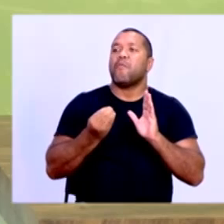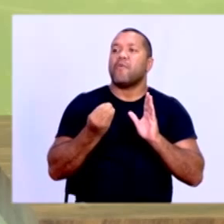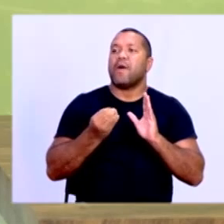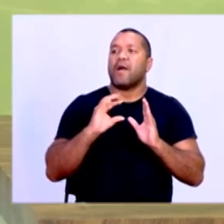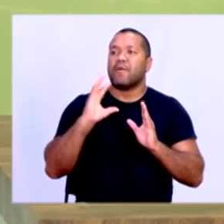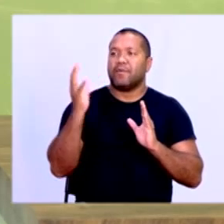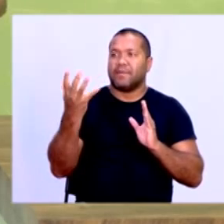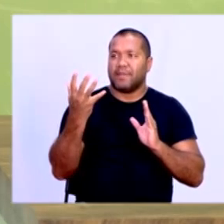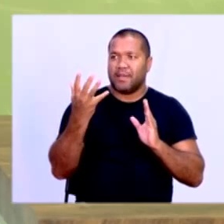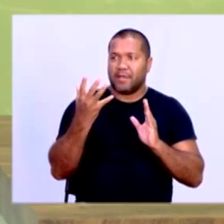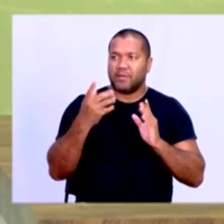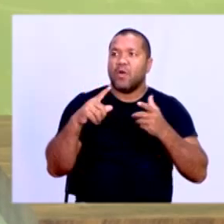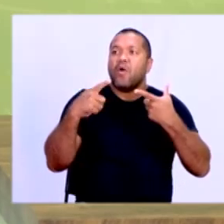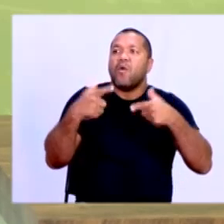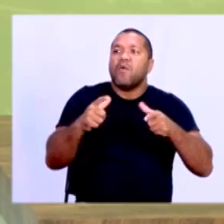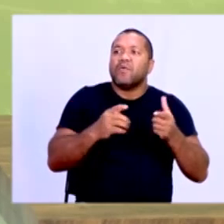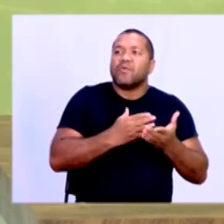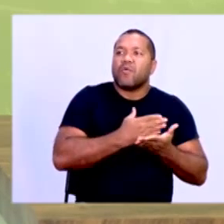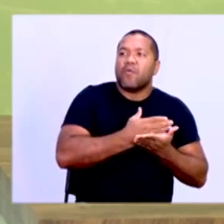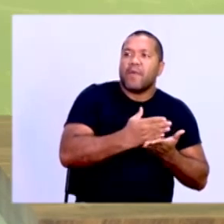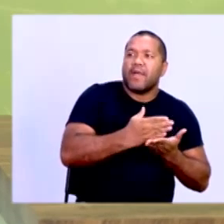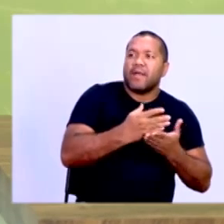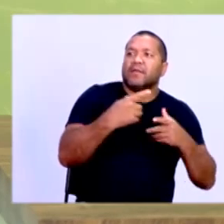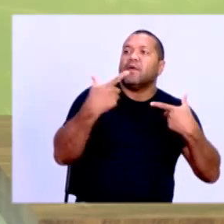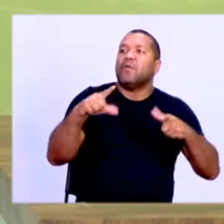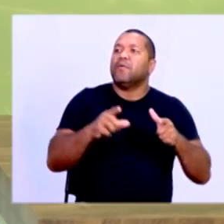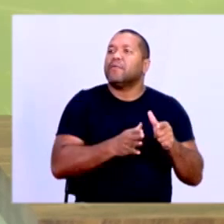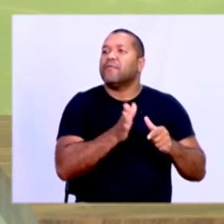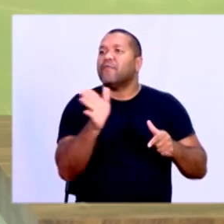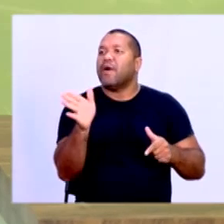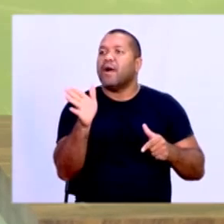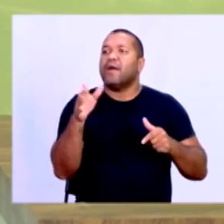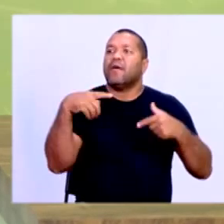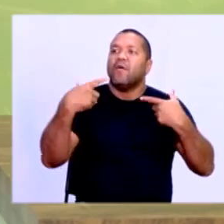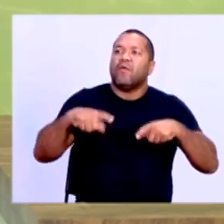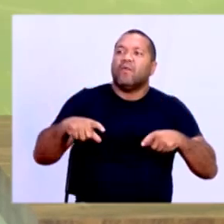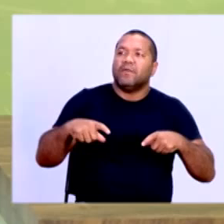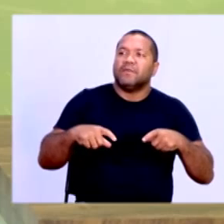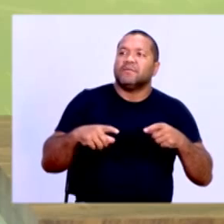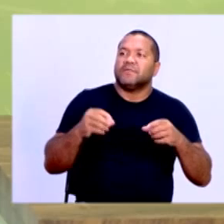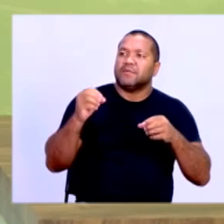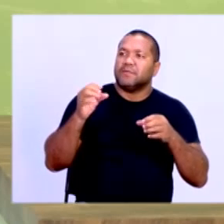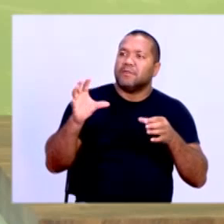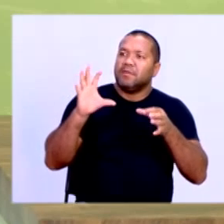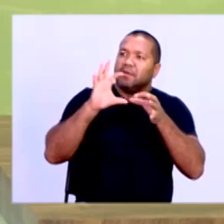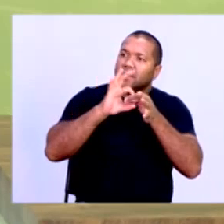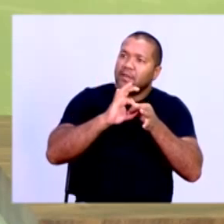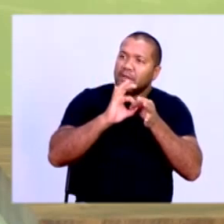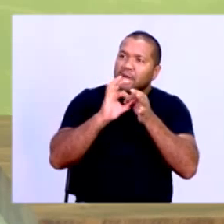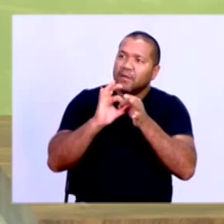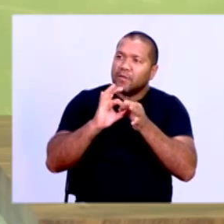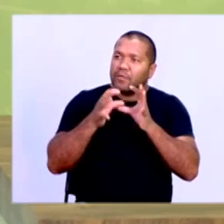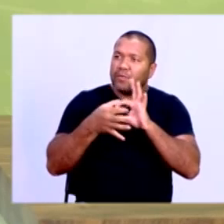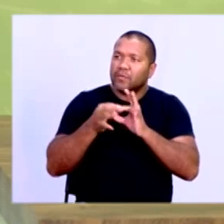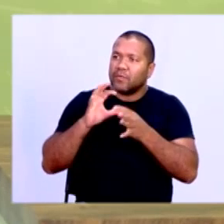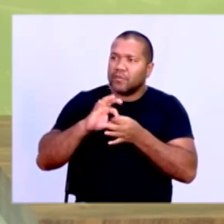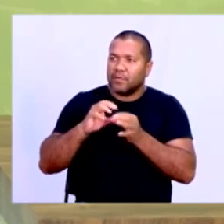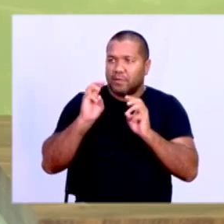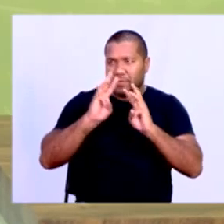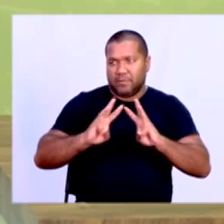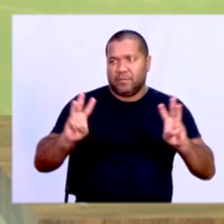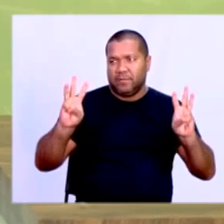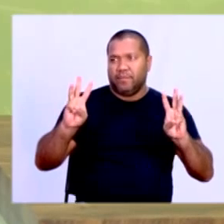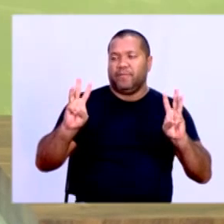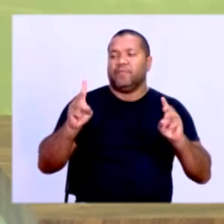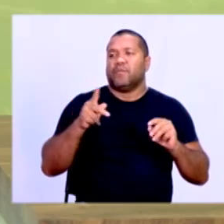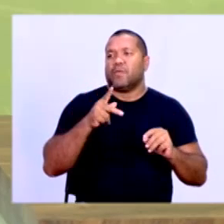roteamento, por onde ele inicia, para onde ele vai dentro daquele contexto web. O professor mostrou alguns exemplos